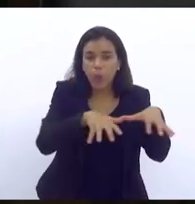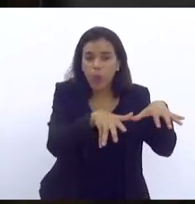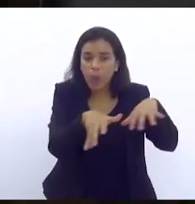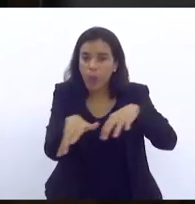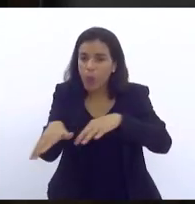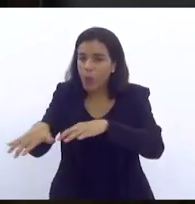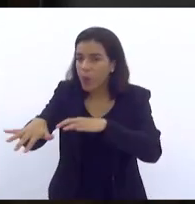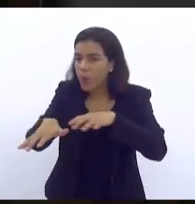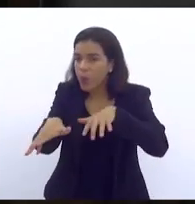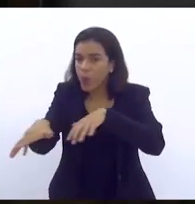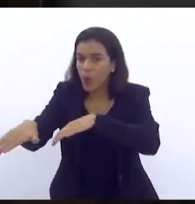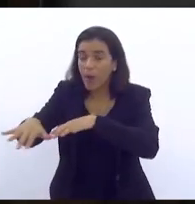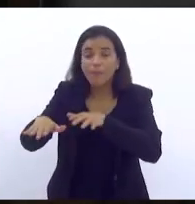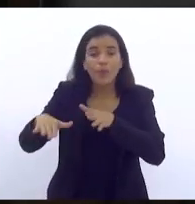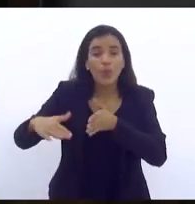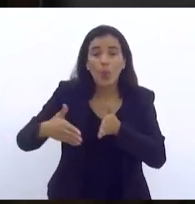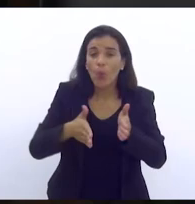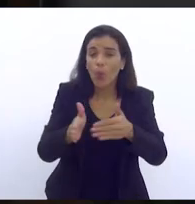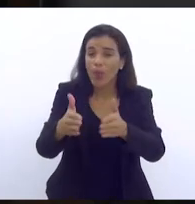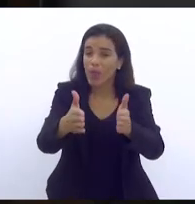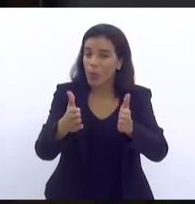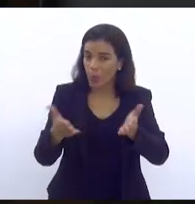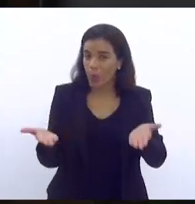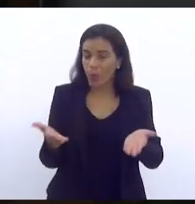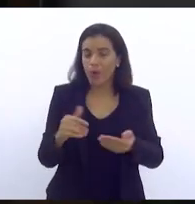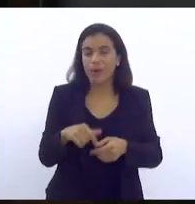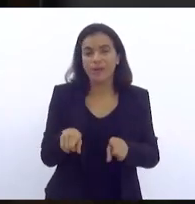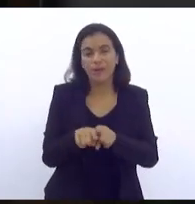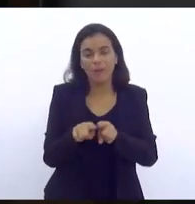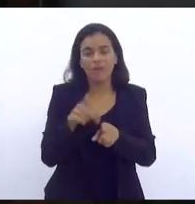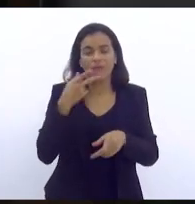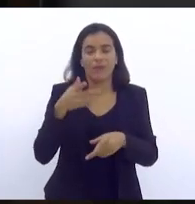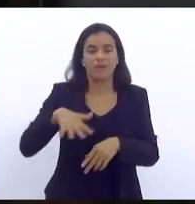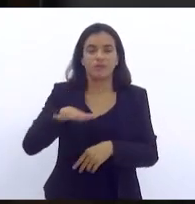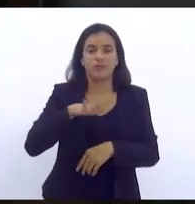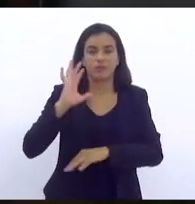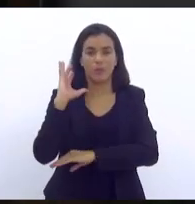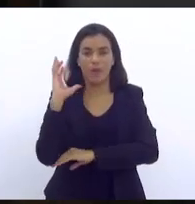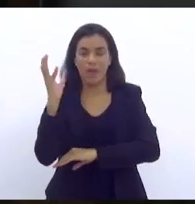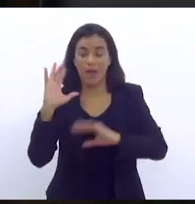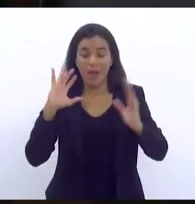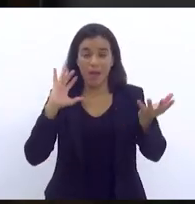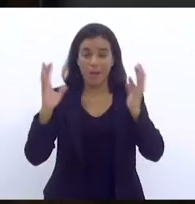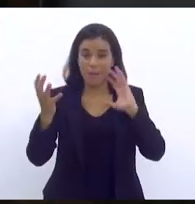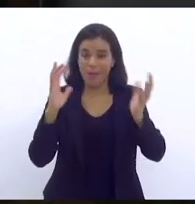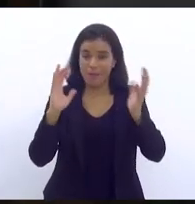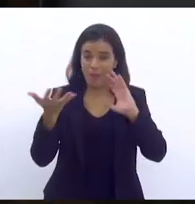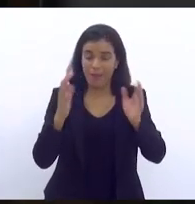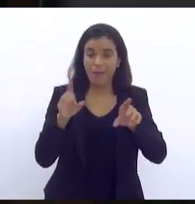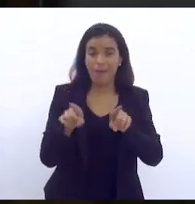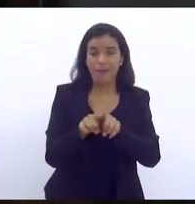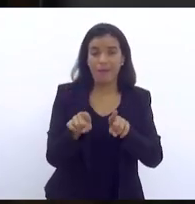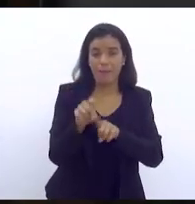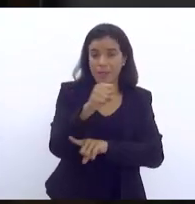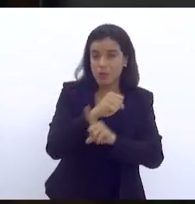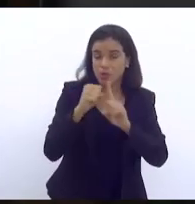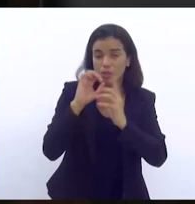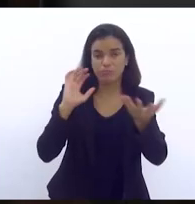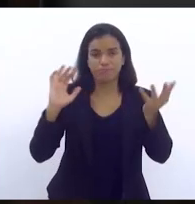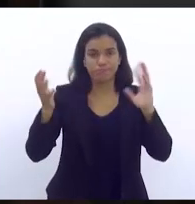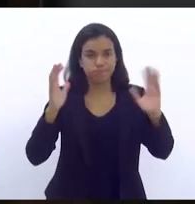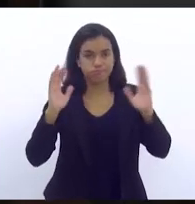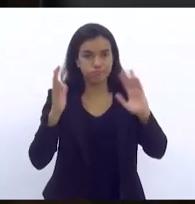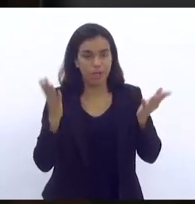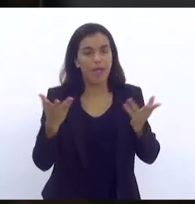nossos Rios então falar também da questão ambiental dos Desastres sócio ambientais é parte da